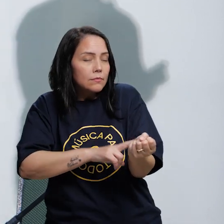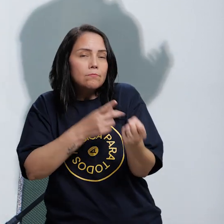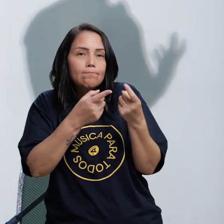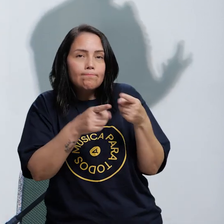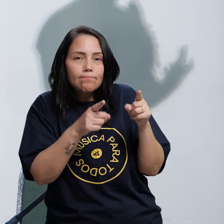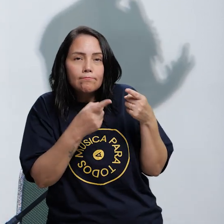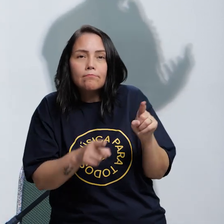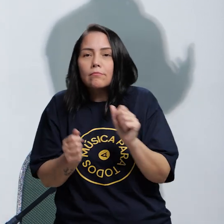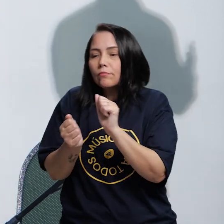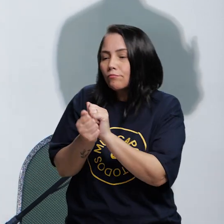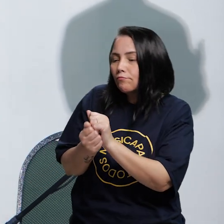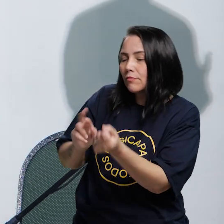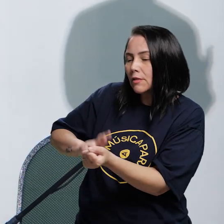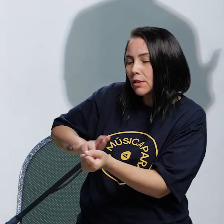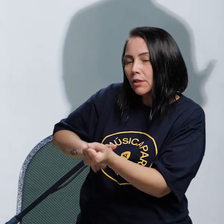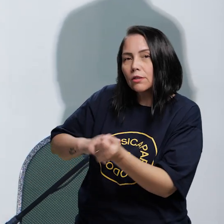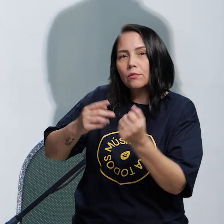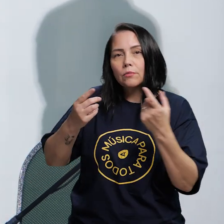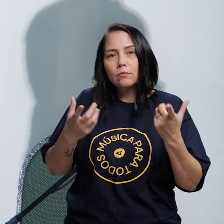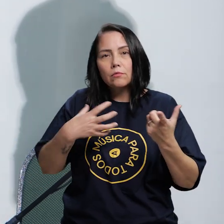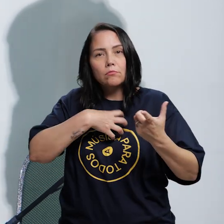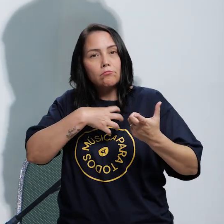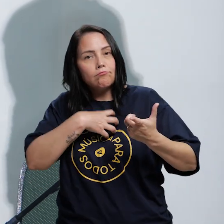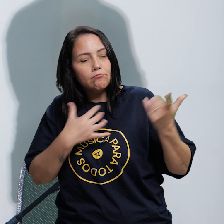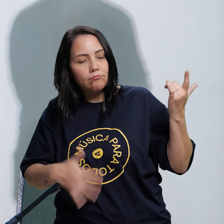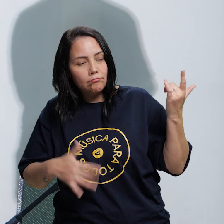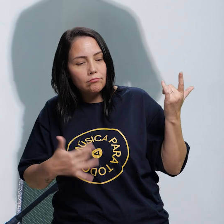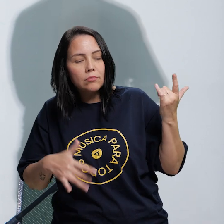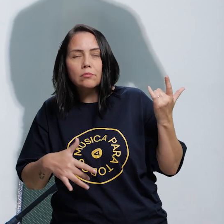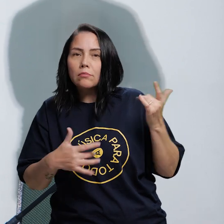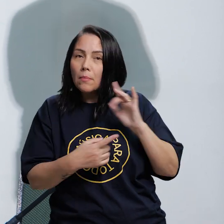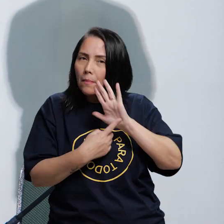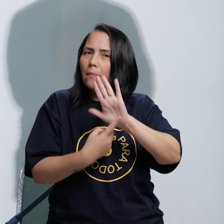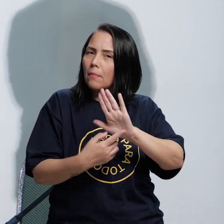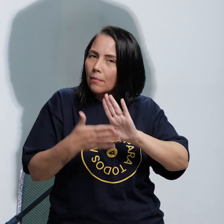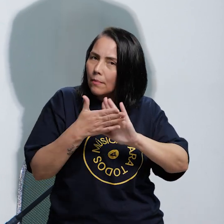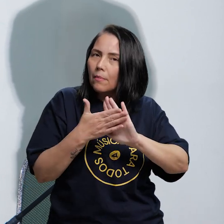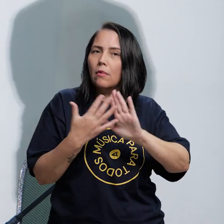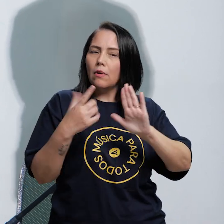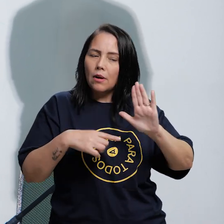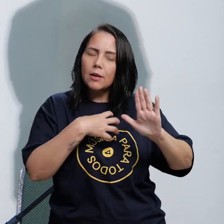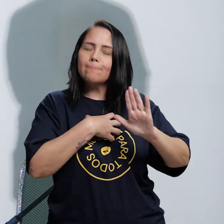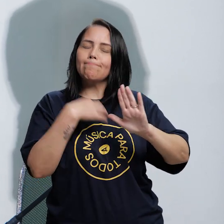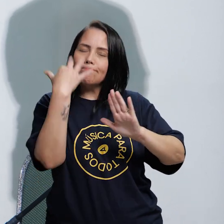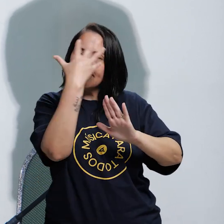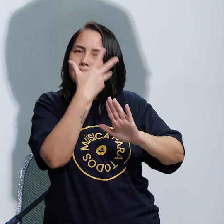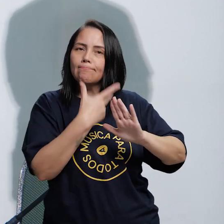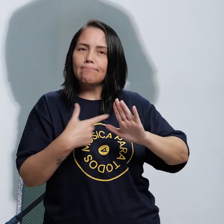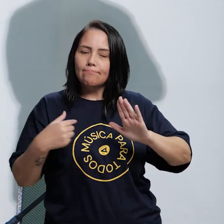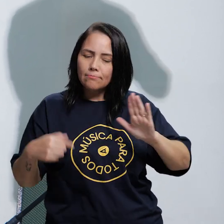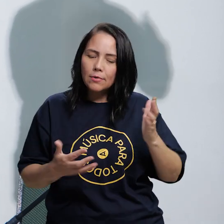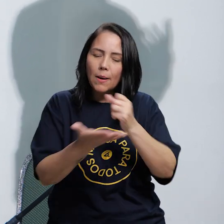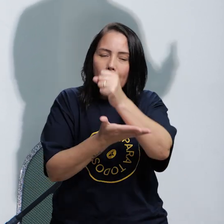né? O violão proporciona isso, né? E fica muito bonito, né? Violão tanto como instrumento de acompanhamento, somente fazendo a